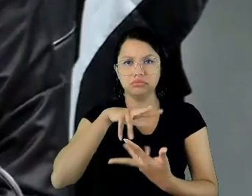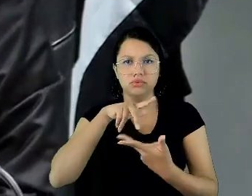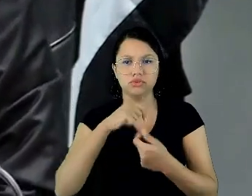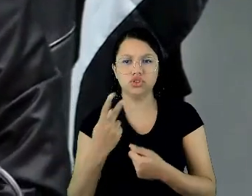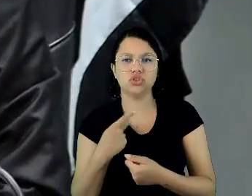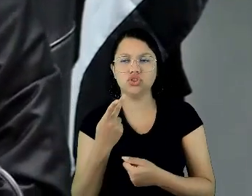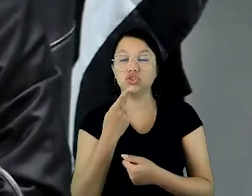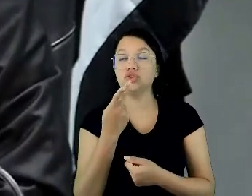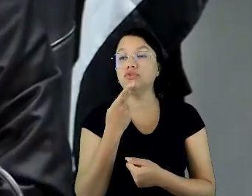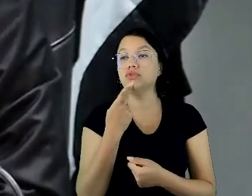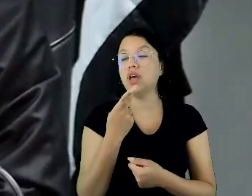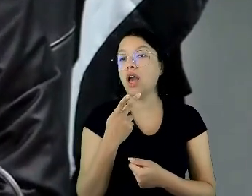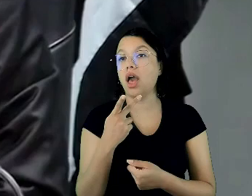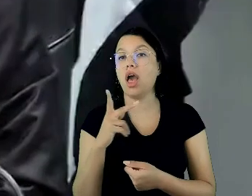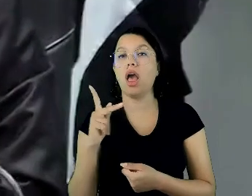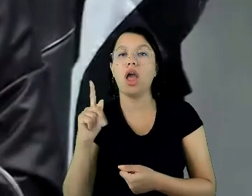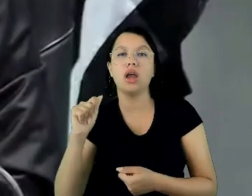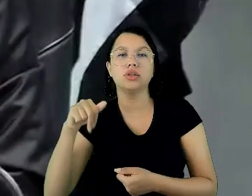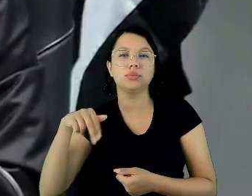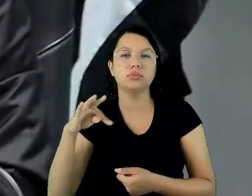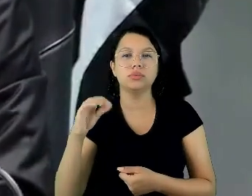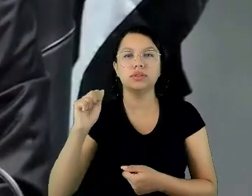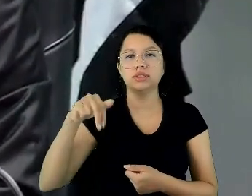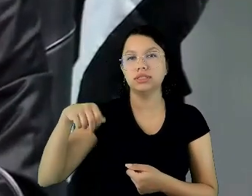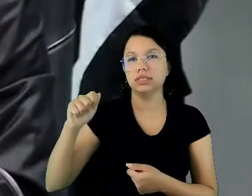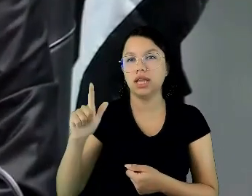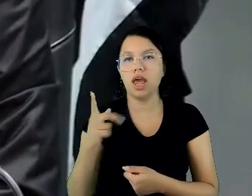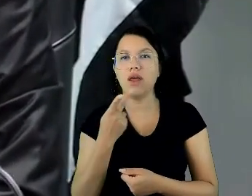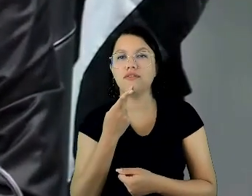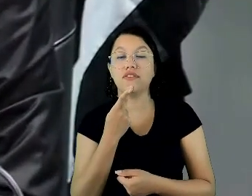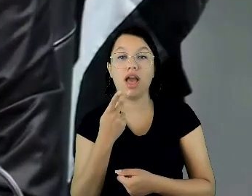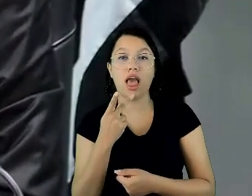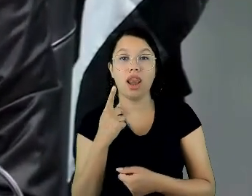Bonito, fala da própria Campo Grande.